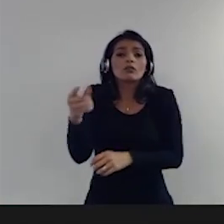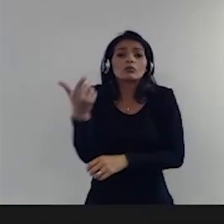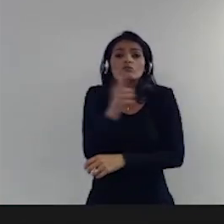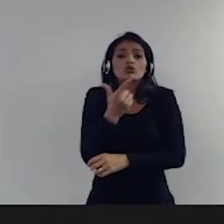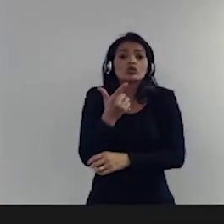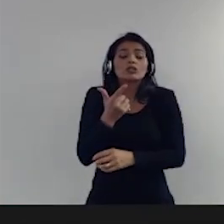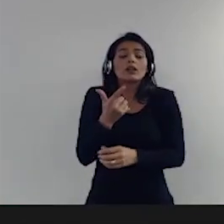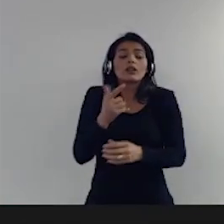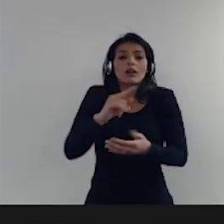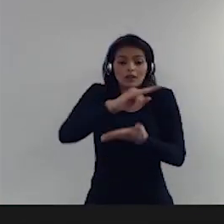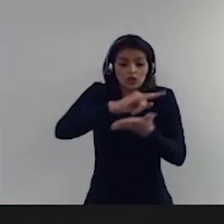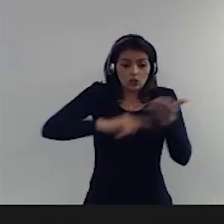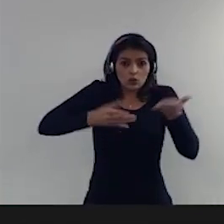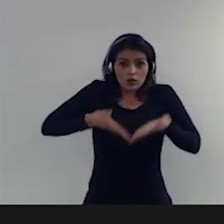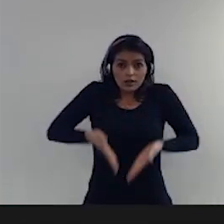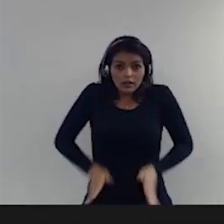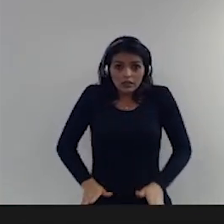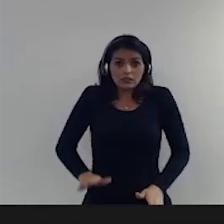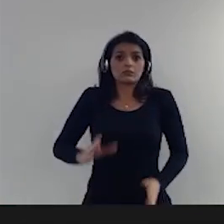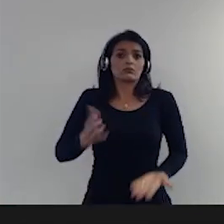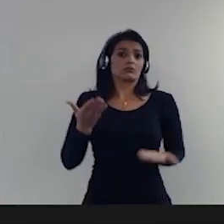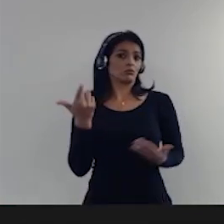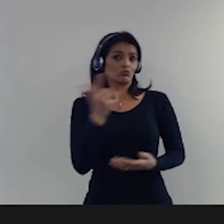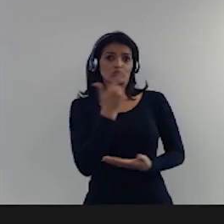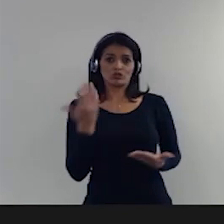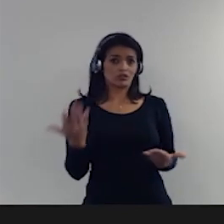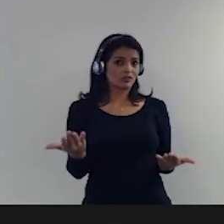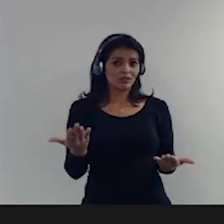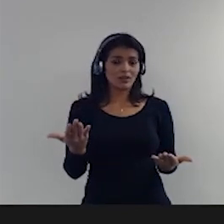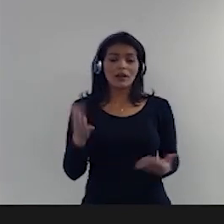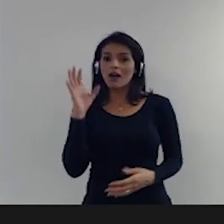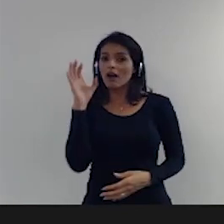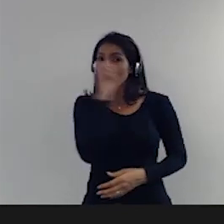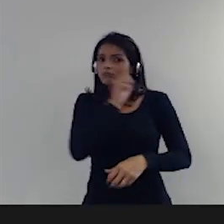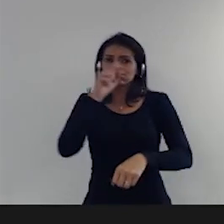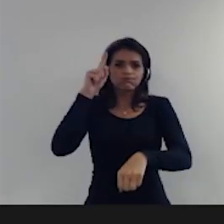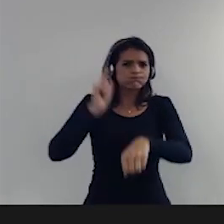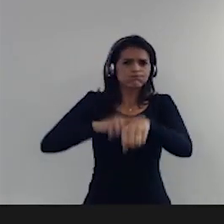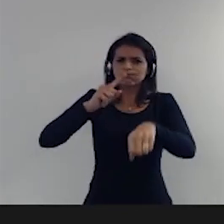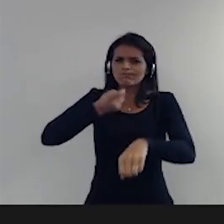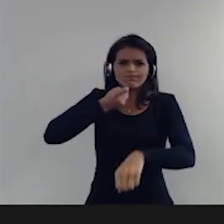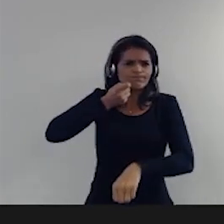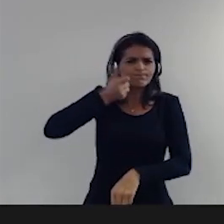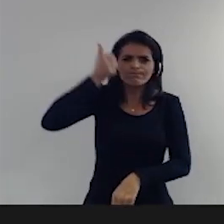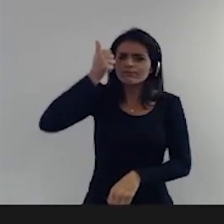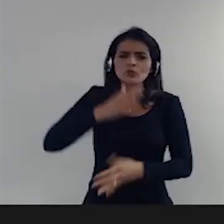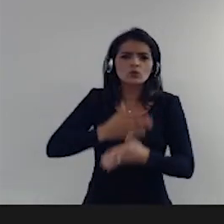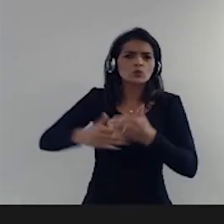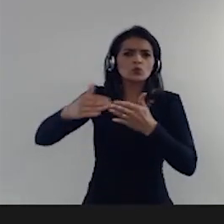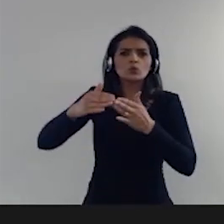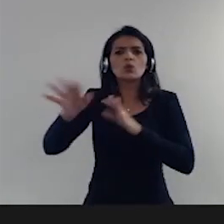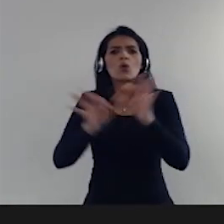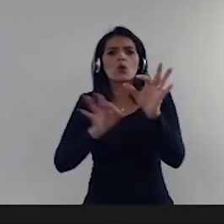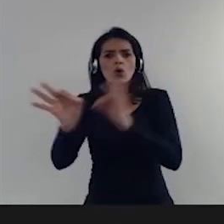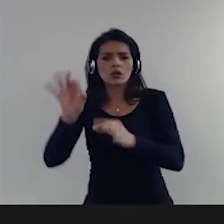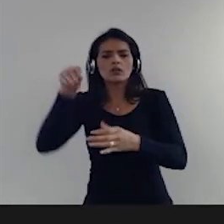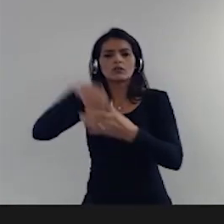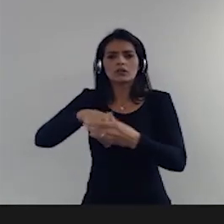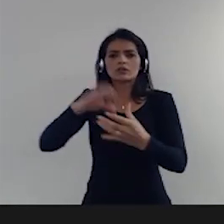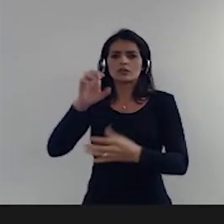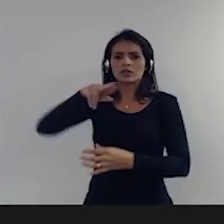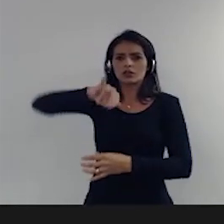sua certidão de nascimento. E mais do que imediatamente, isso tudo foi tratado com as